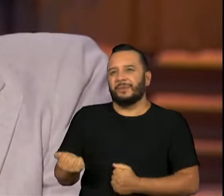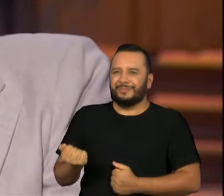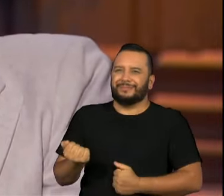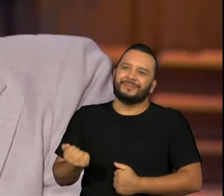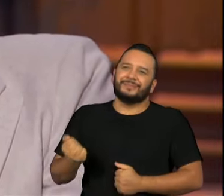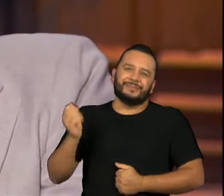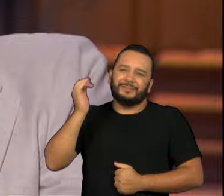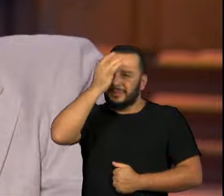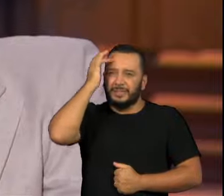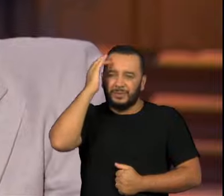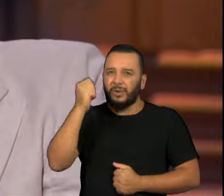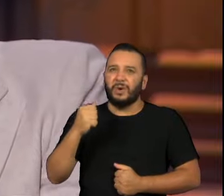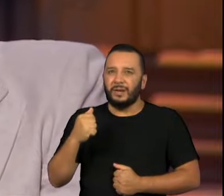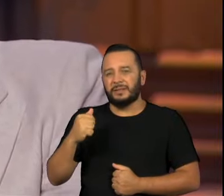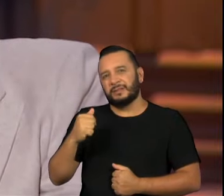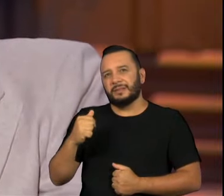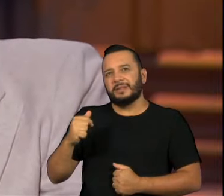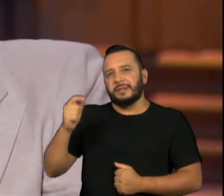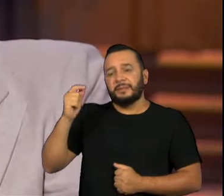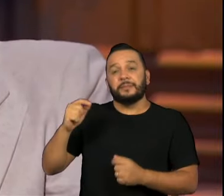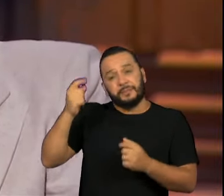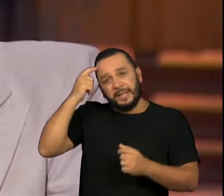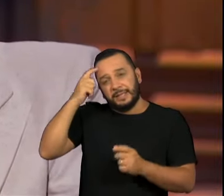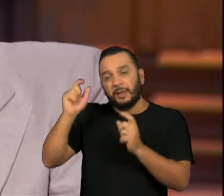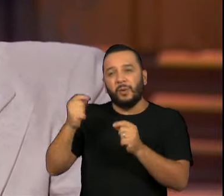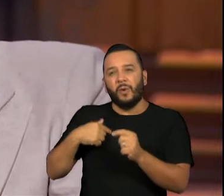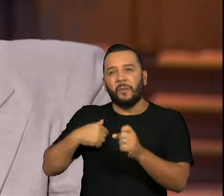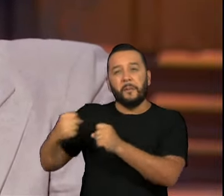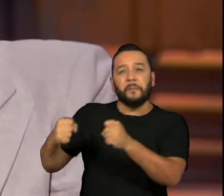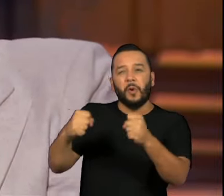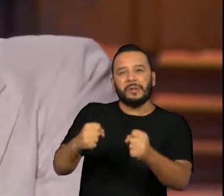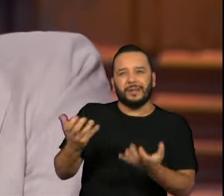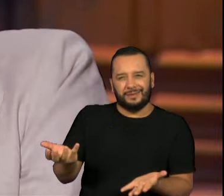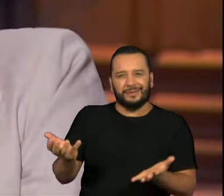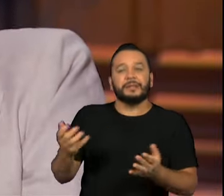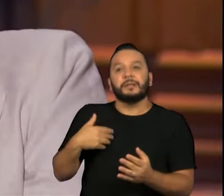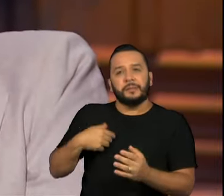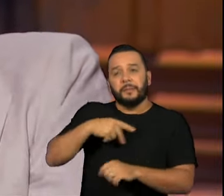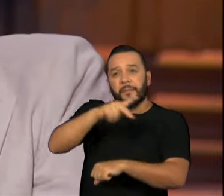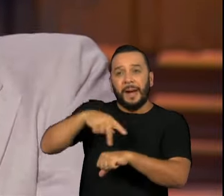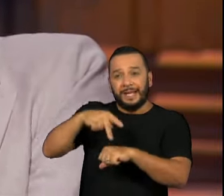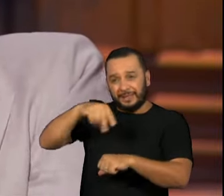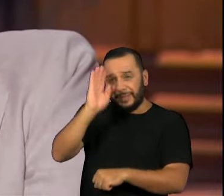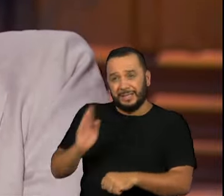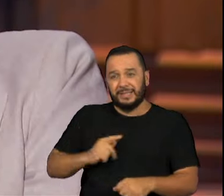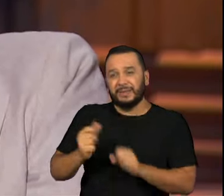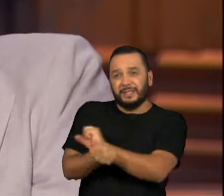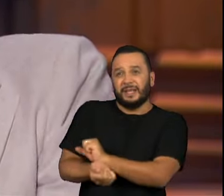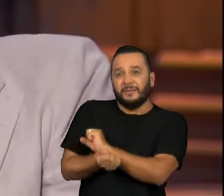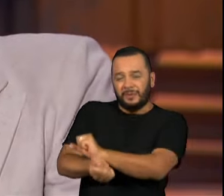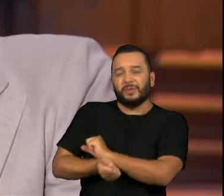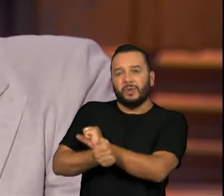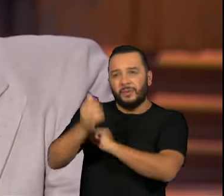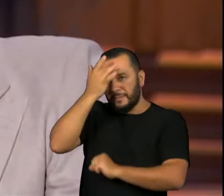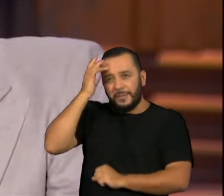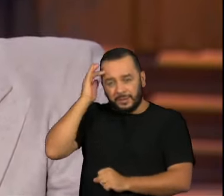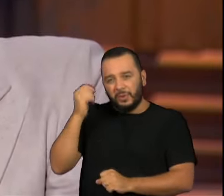a gente fala de racismo está falando relações de poder está falando de um país que escravizou pessoas negras por quase quatro séculos